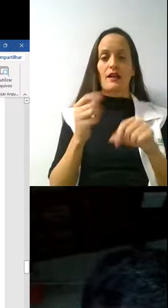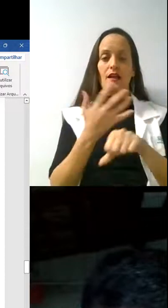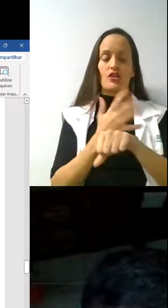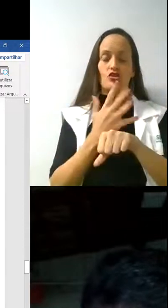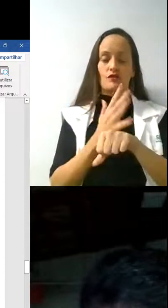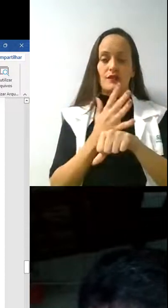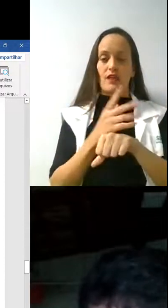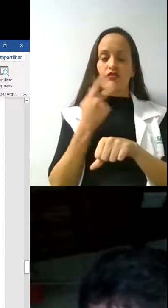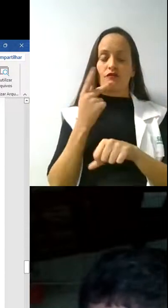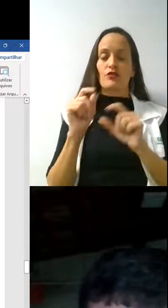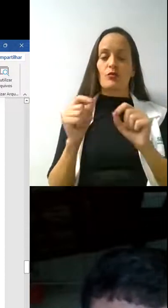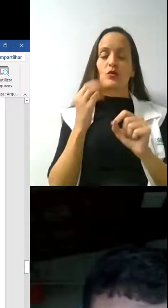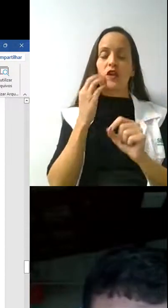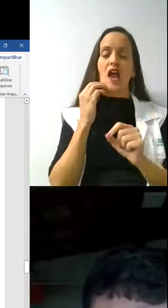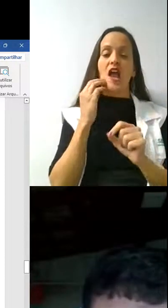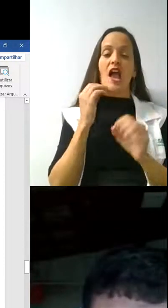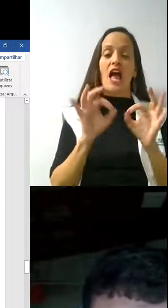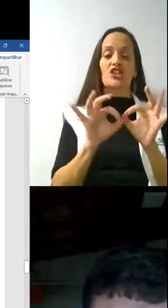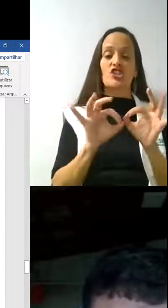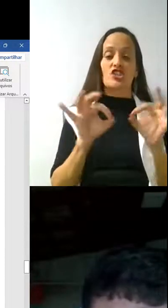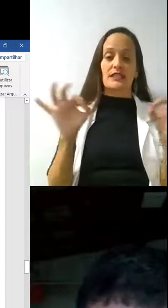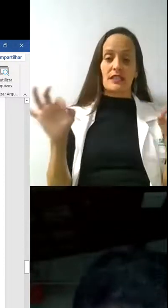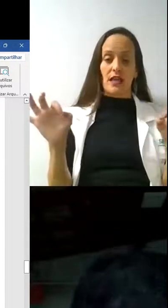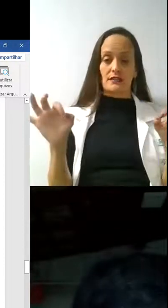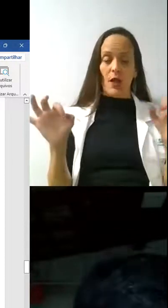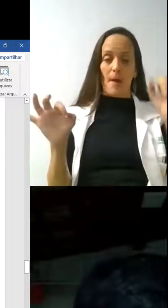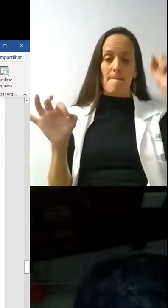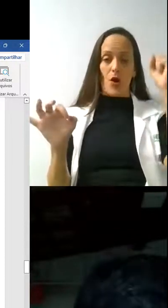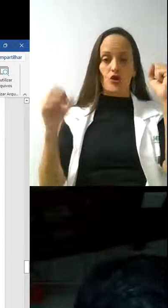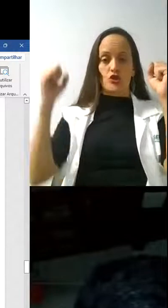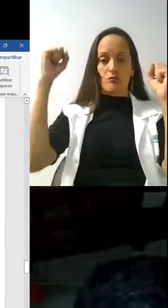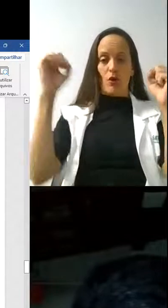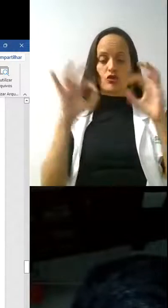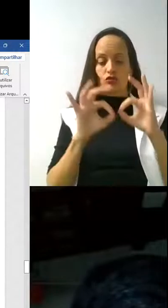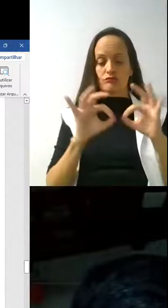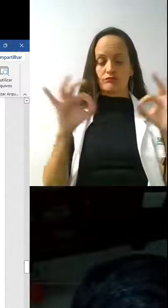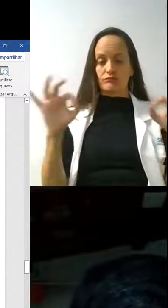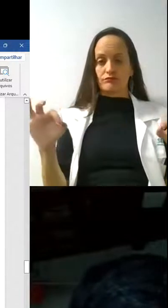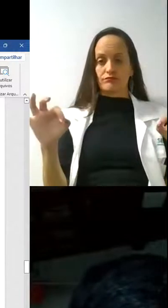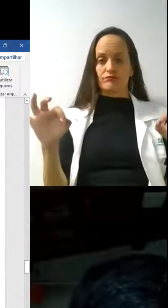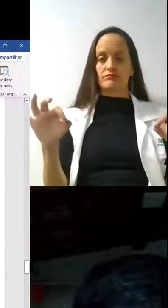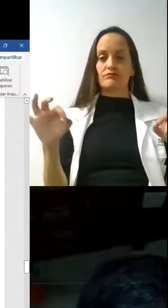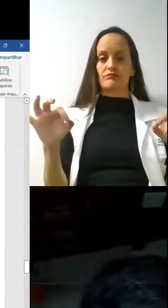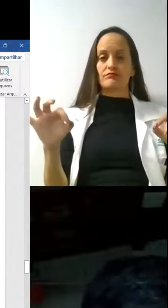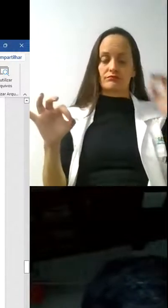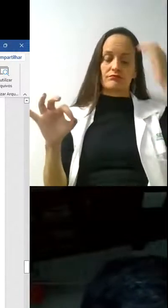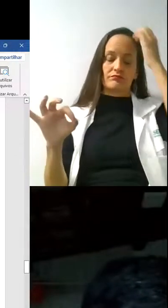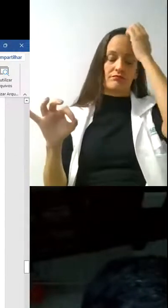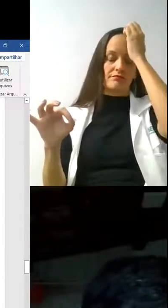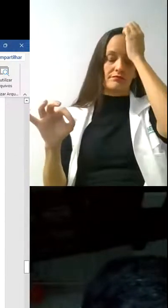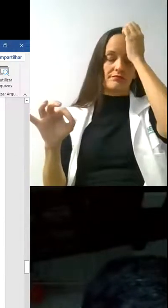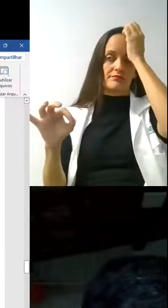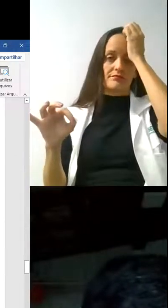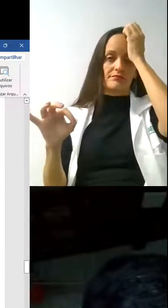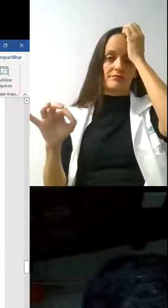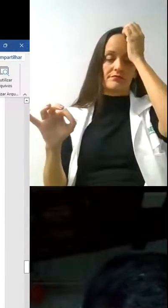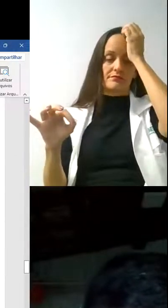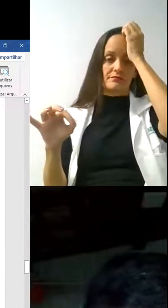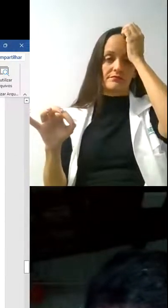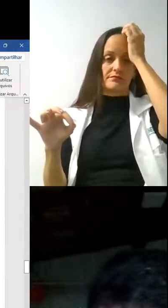qual que é a distância entre os postes 1 a 7? A gente sabe que entre um poste e outro tem 35 metros, né? Então, o